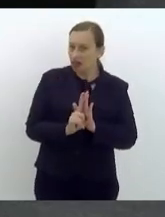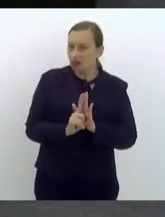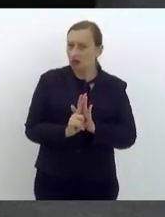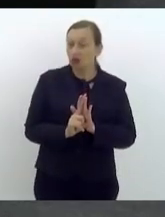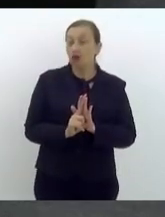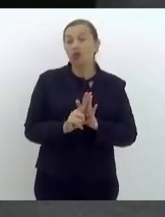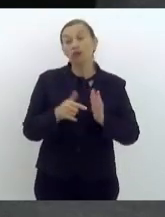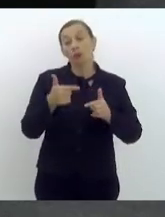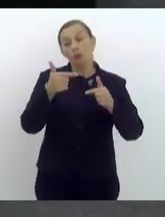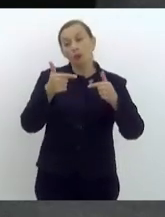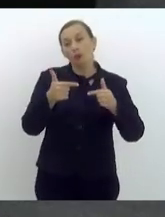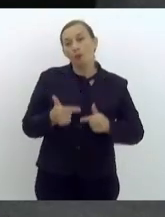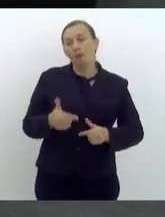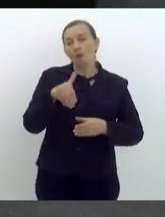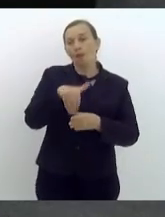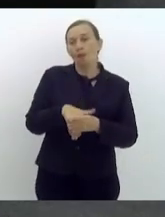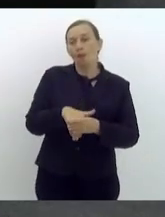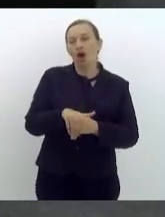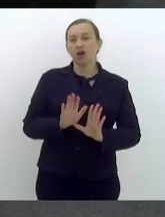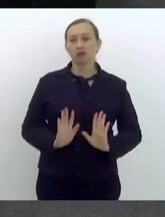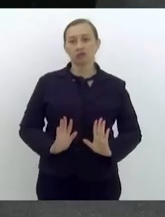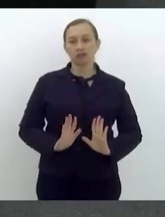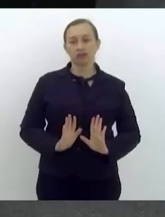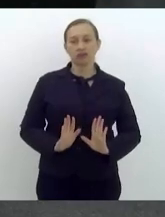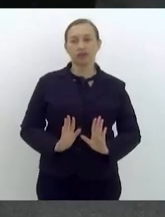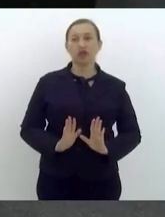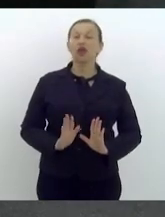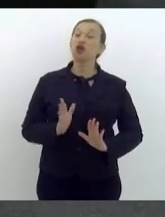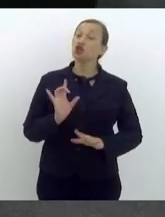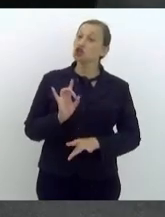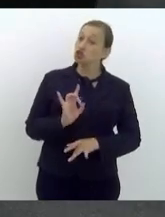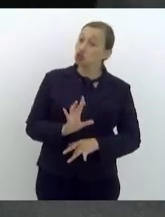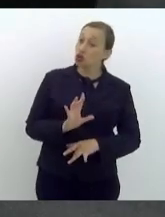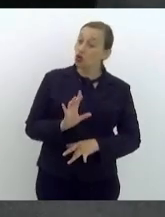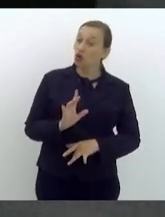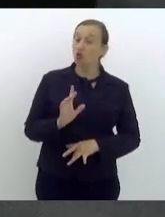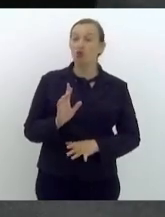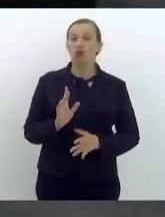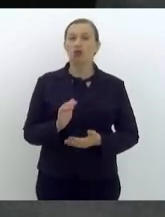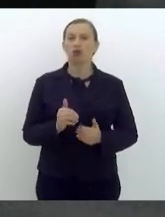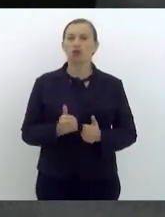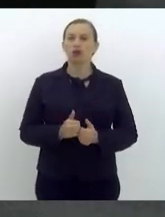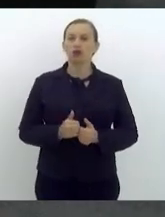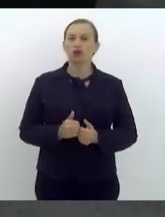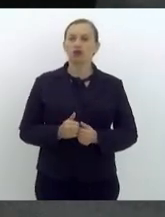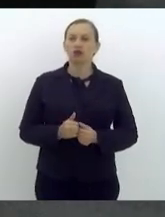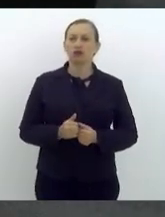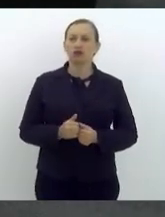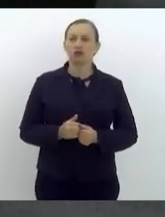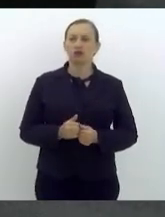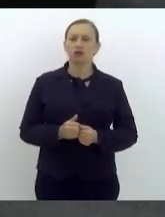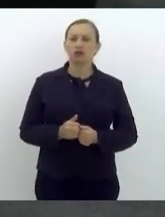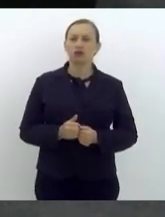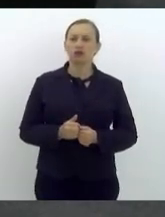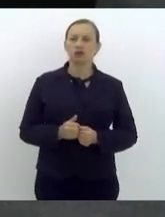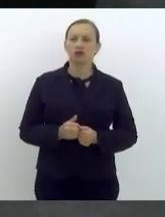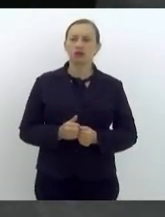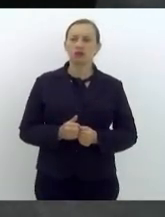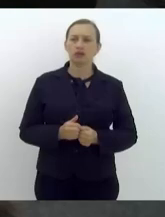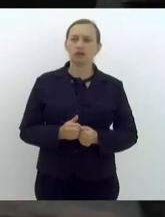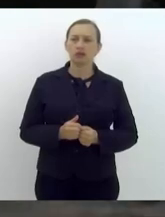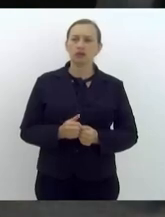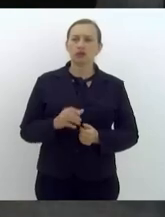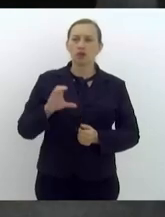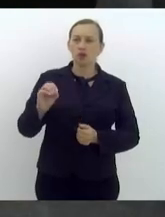nos abstemos nessas votações. Eu vou abrir apenas essa exceção para o